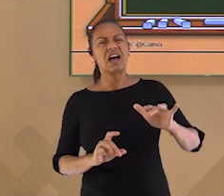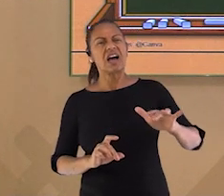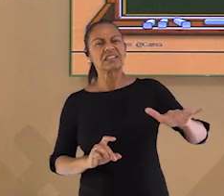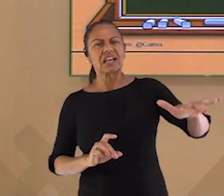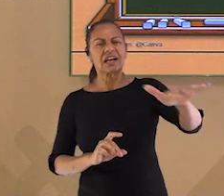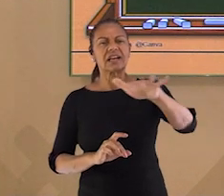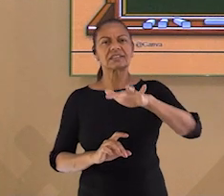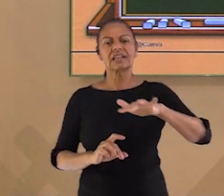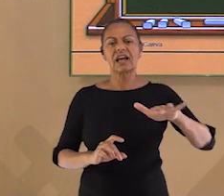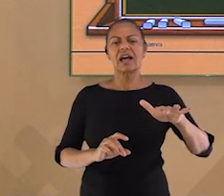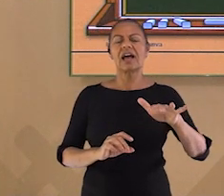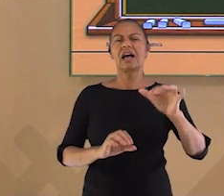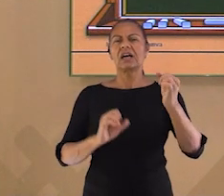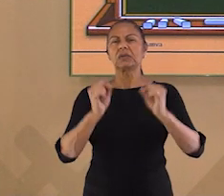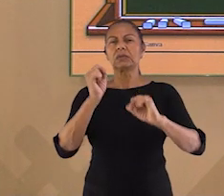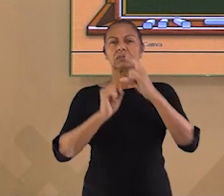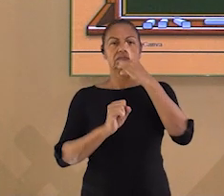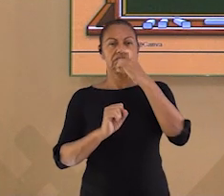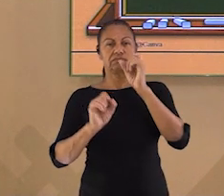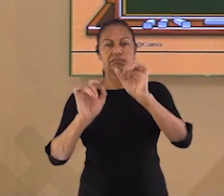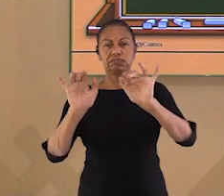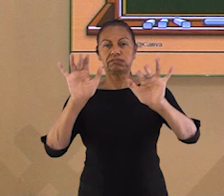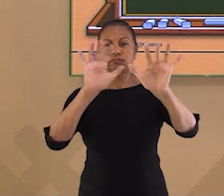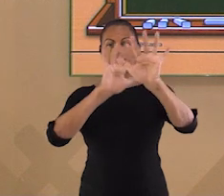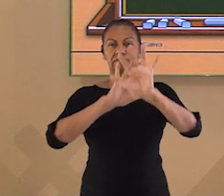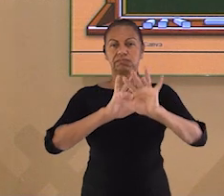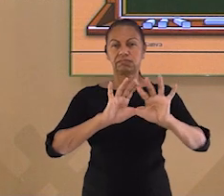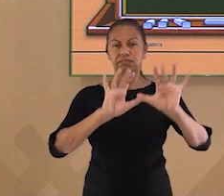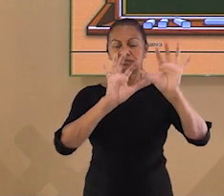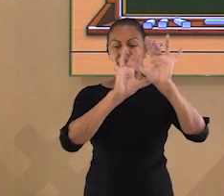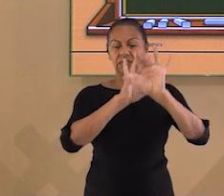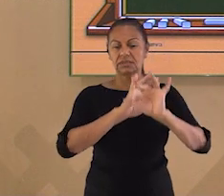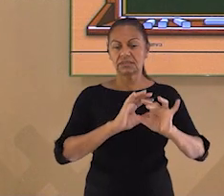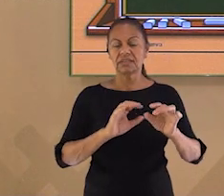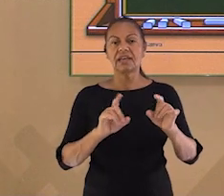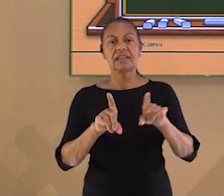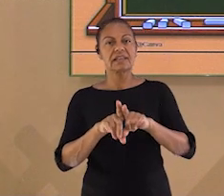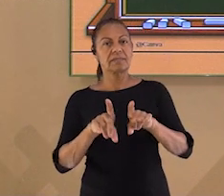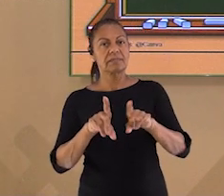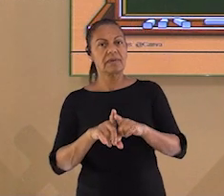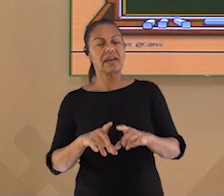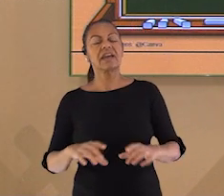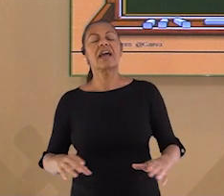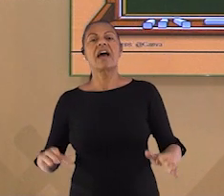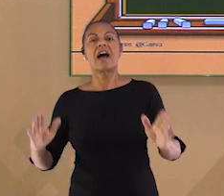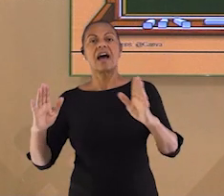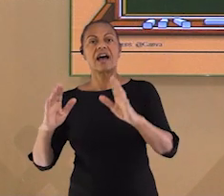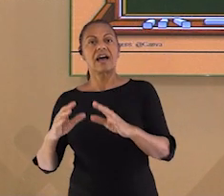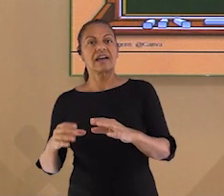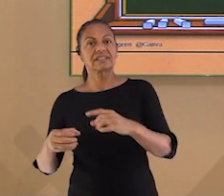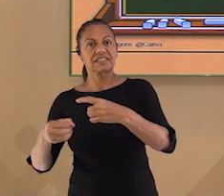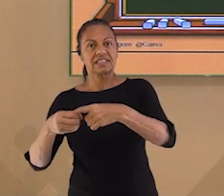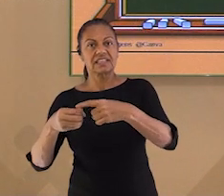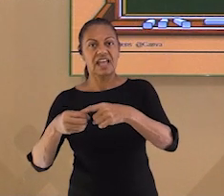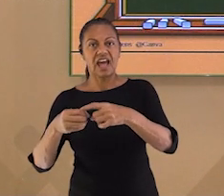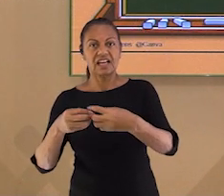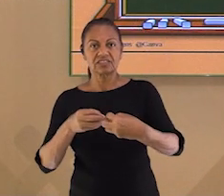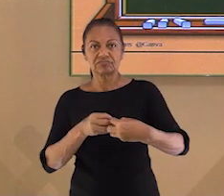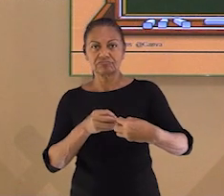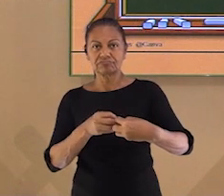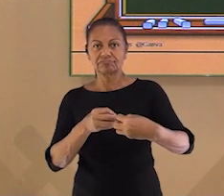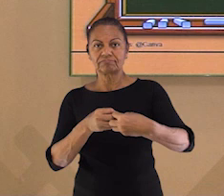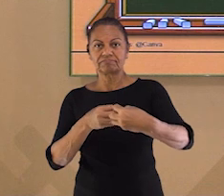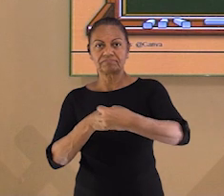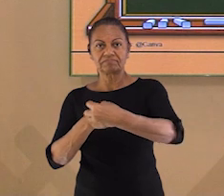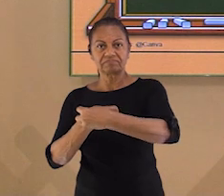em zonas muito adensadas e urbanizadas, como regiões metropolitanas e grandes